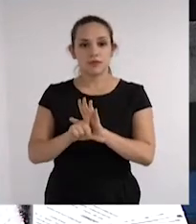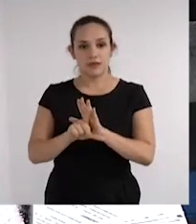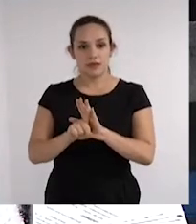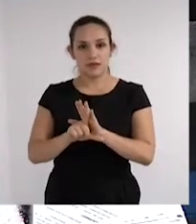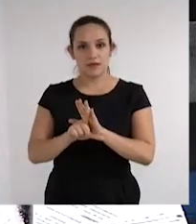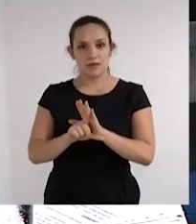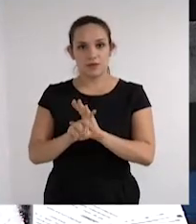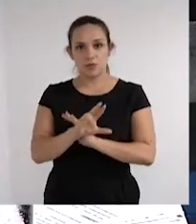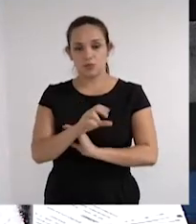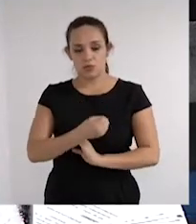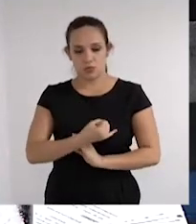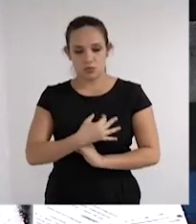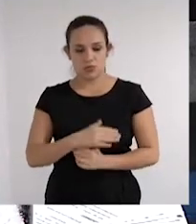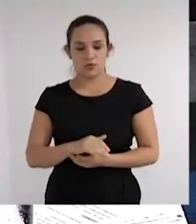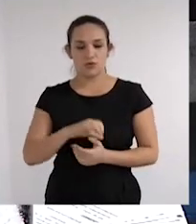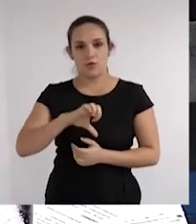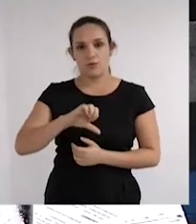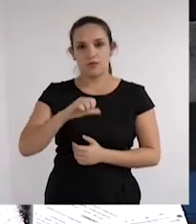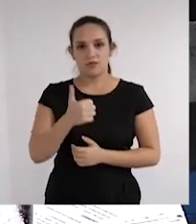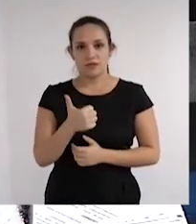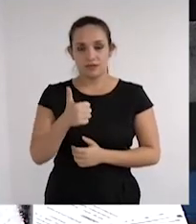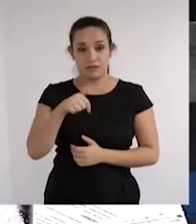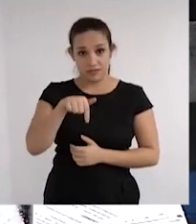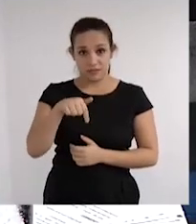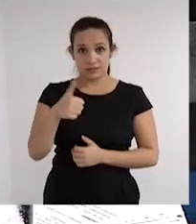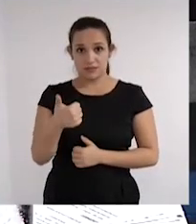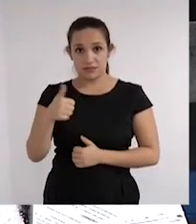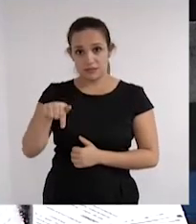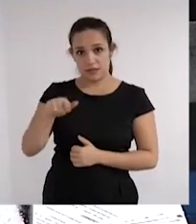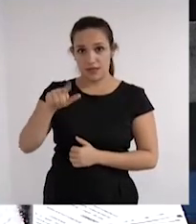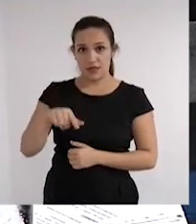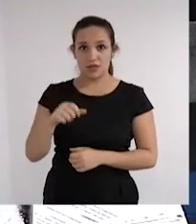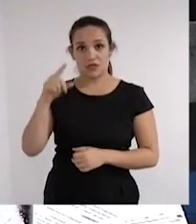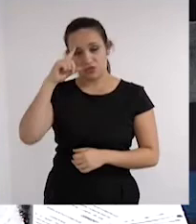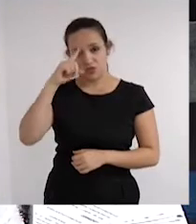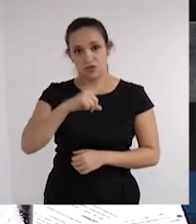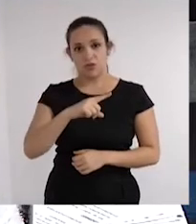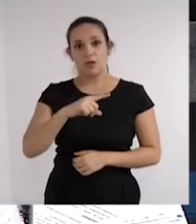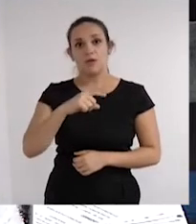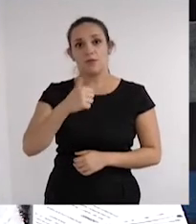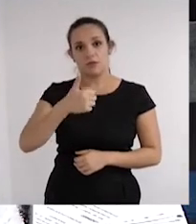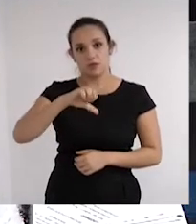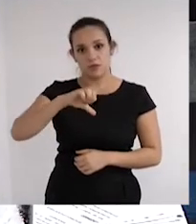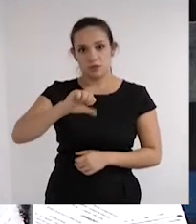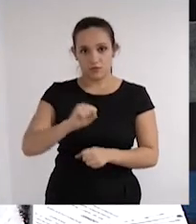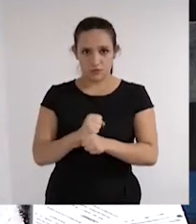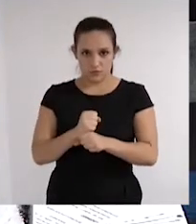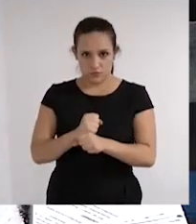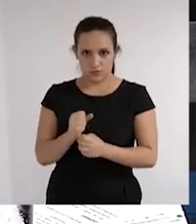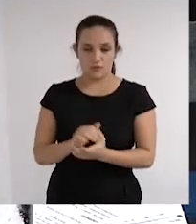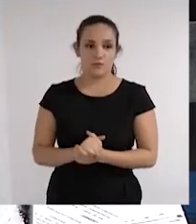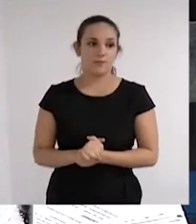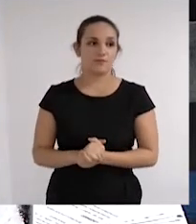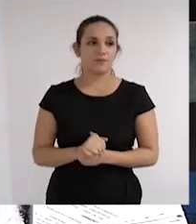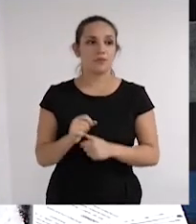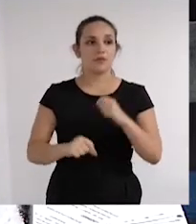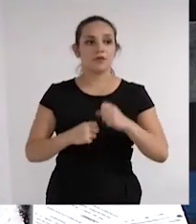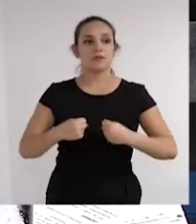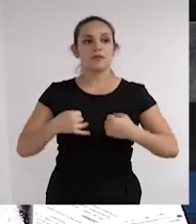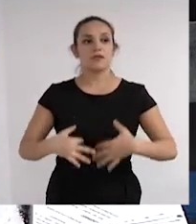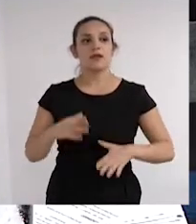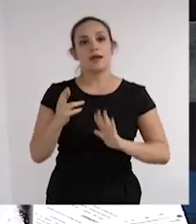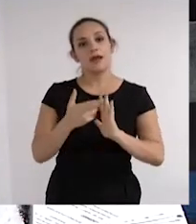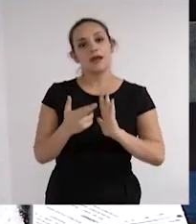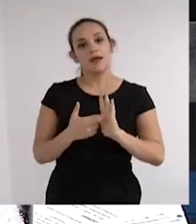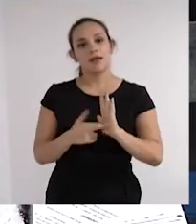número 9.717, de 27 de novembro de 1998, que dispõe sobre regras gerais para a